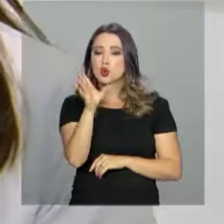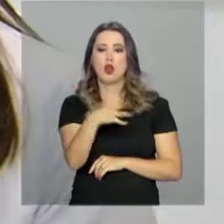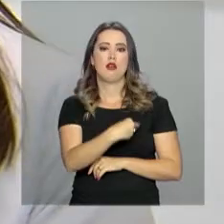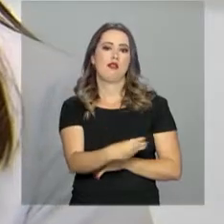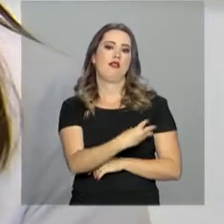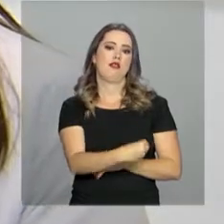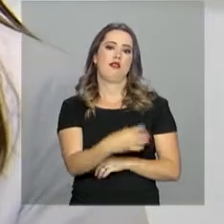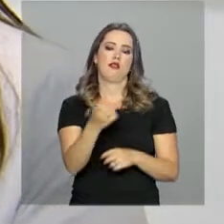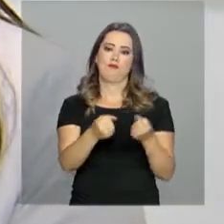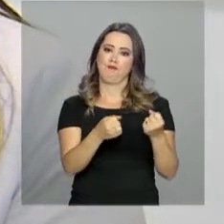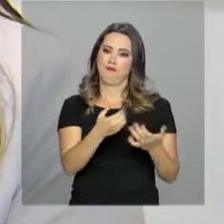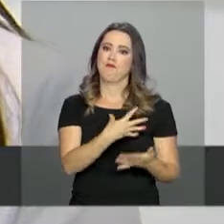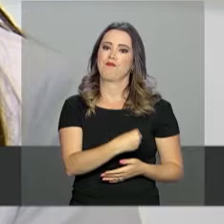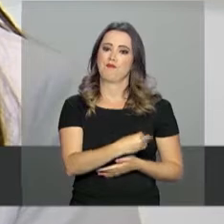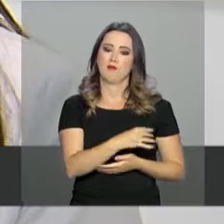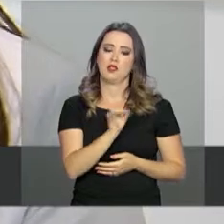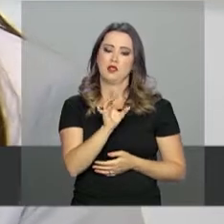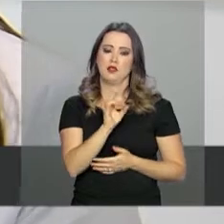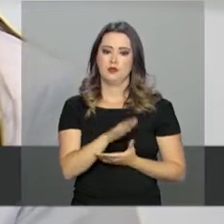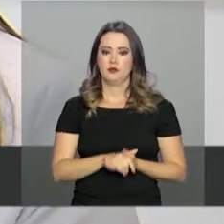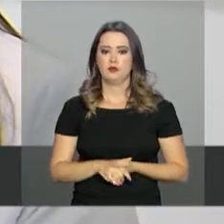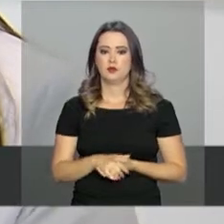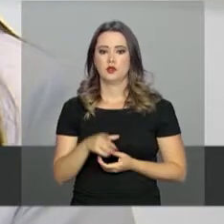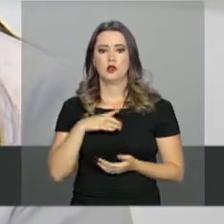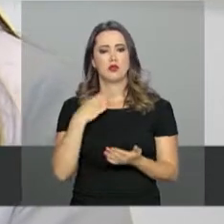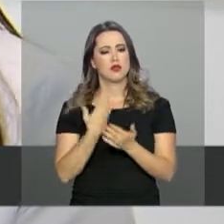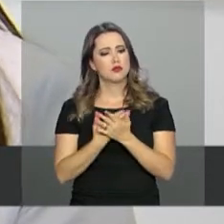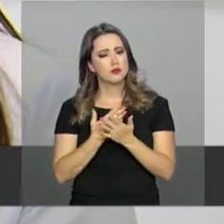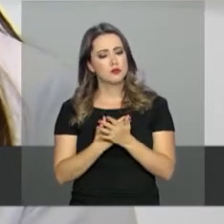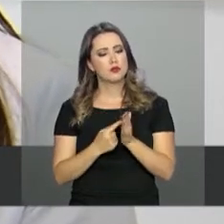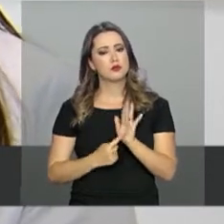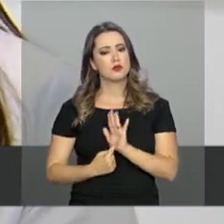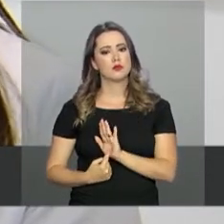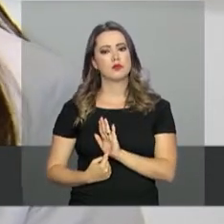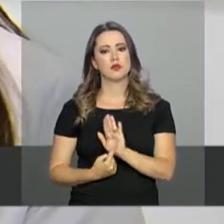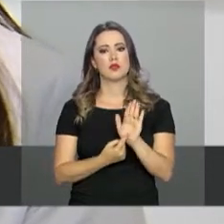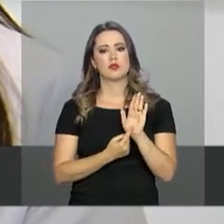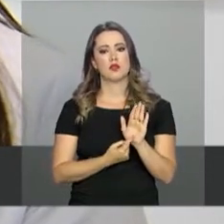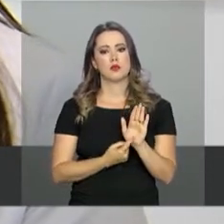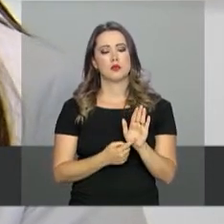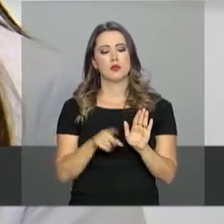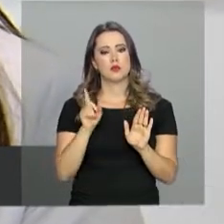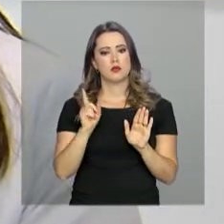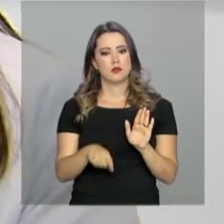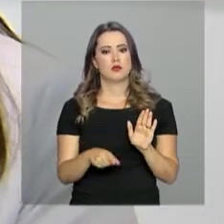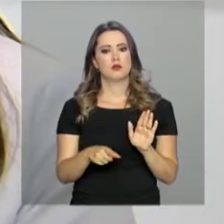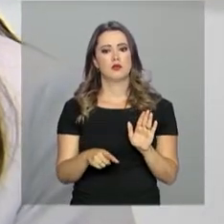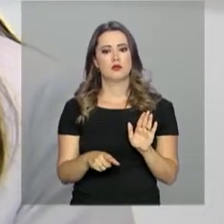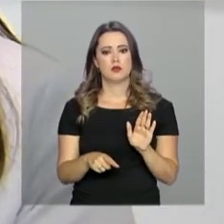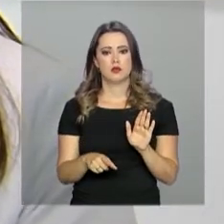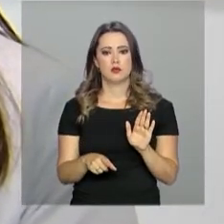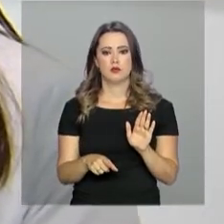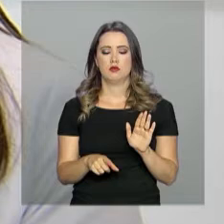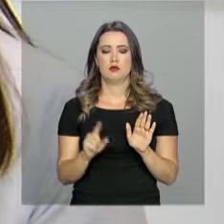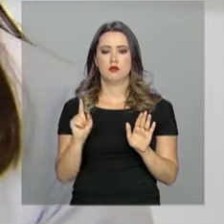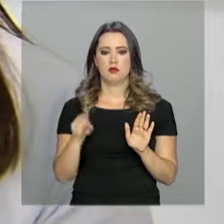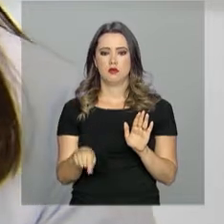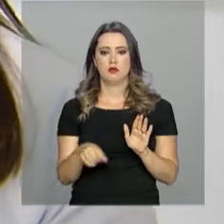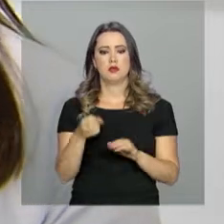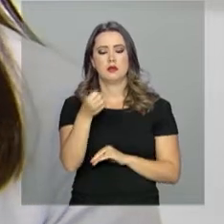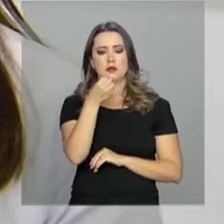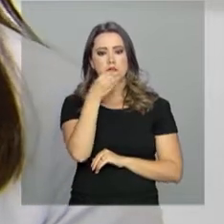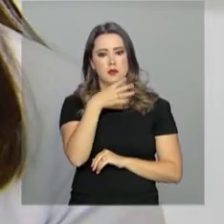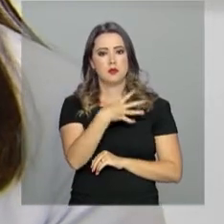nós temos várias teses que comprovam a aas os